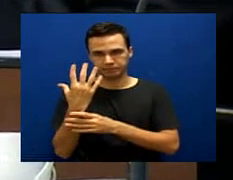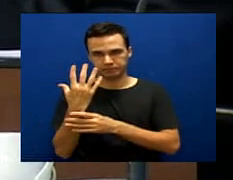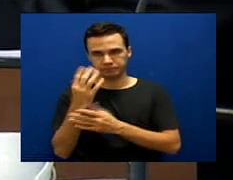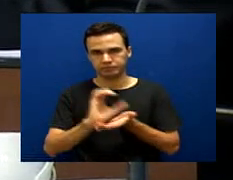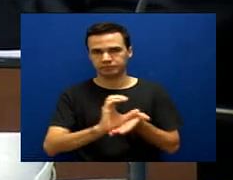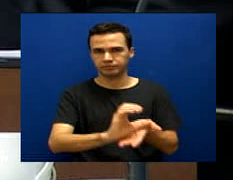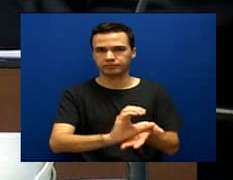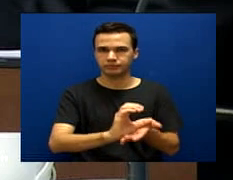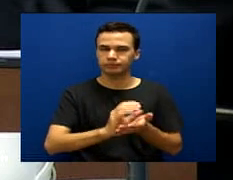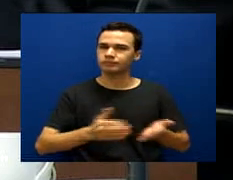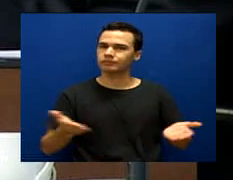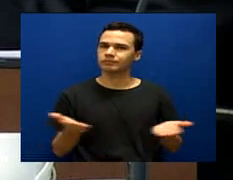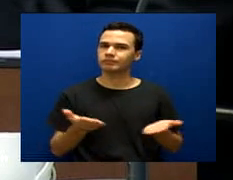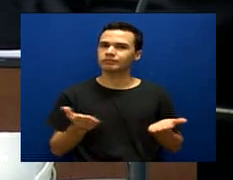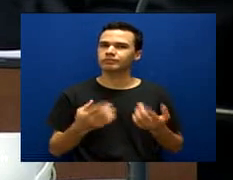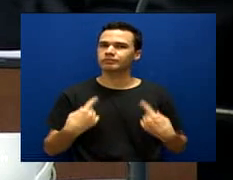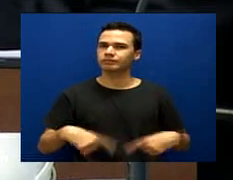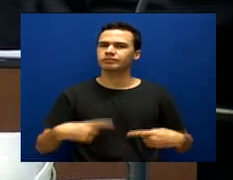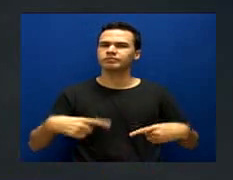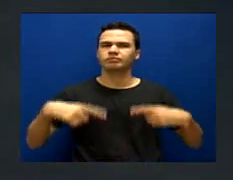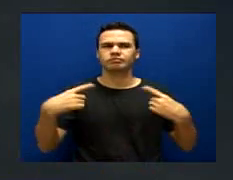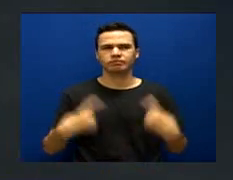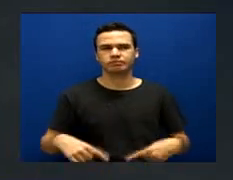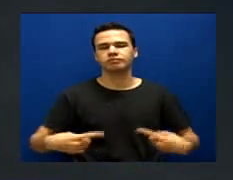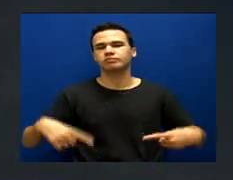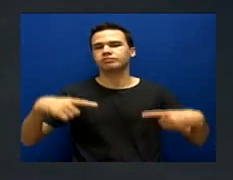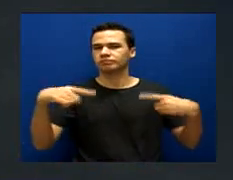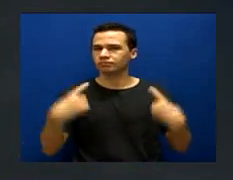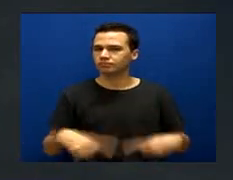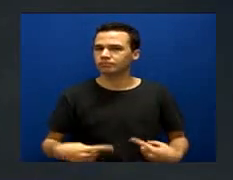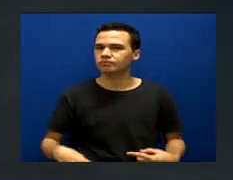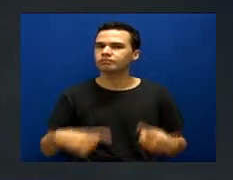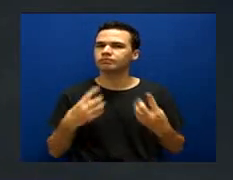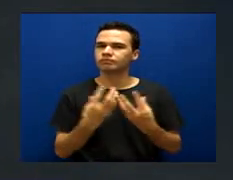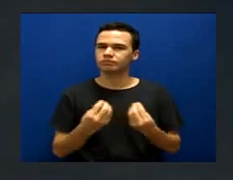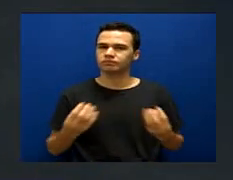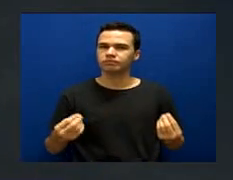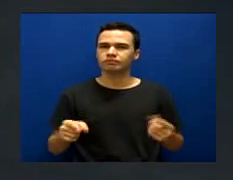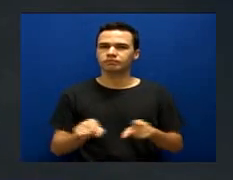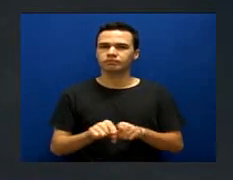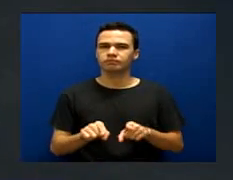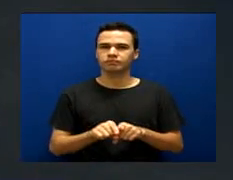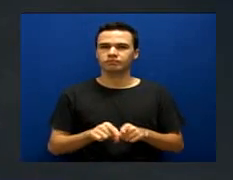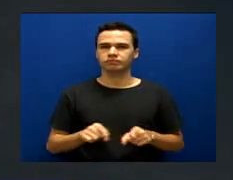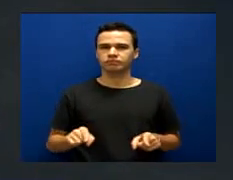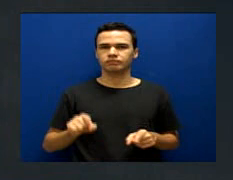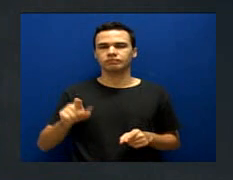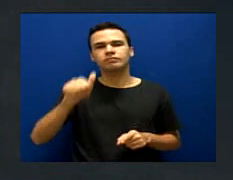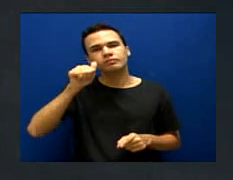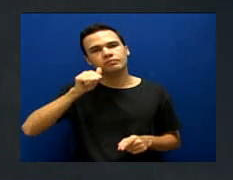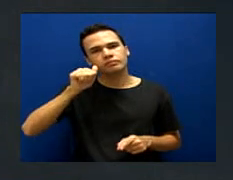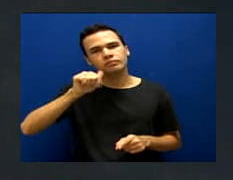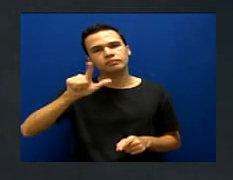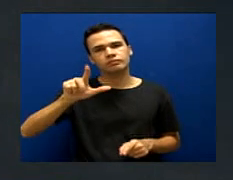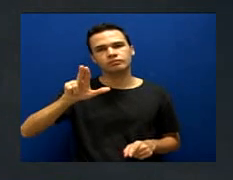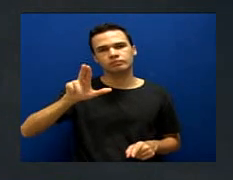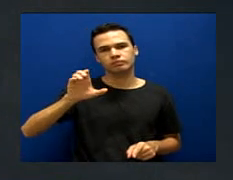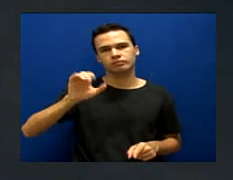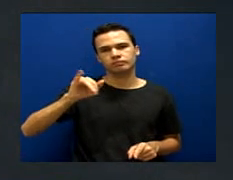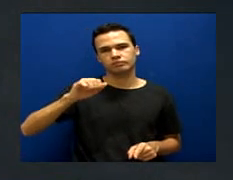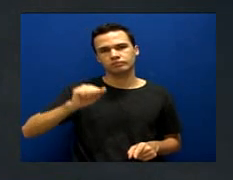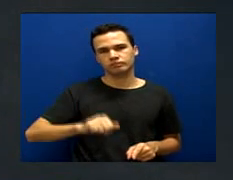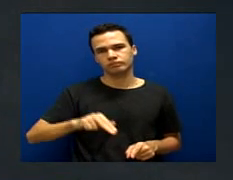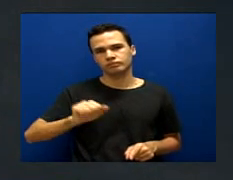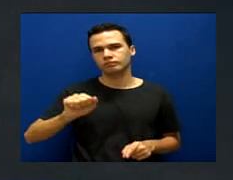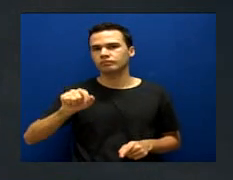do Conselho, ela já foi discutida exaustivamente. Inclusive, a Luciana se manifestou ali,